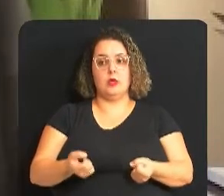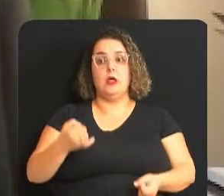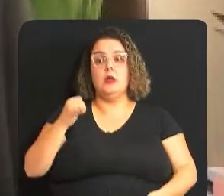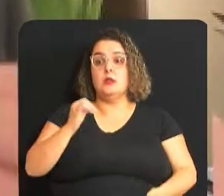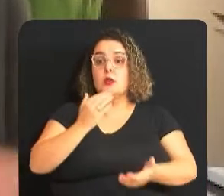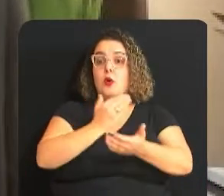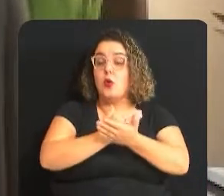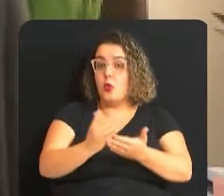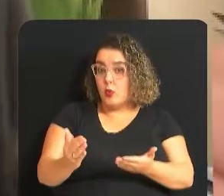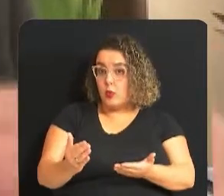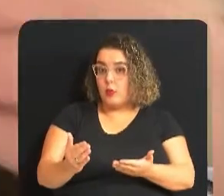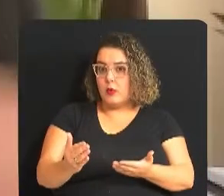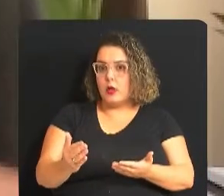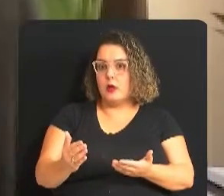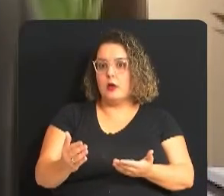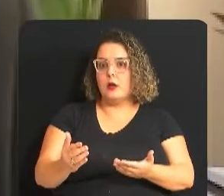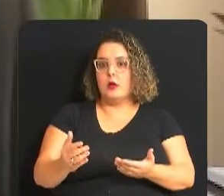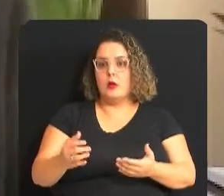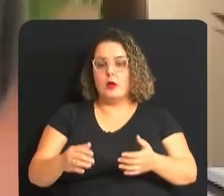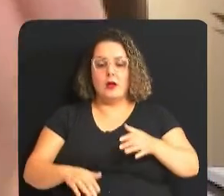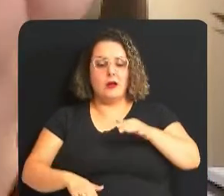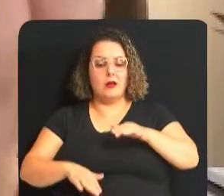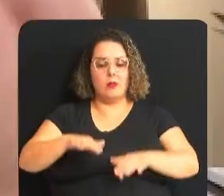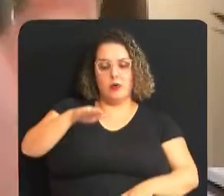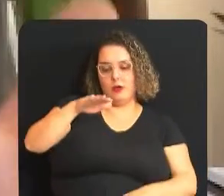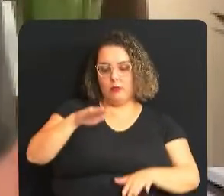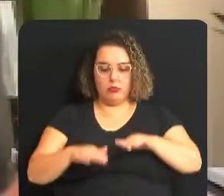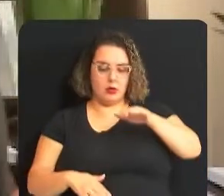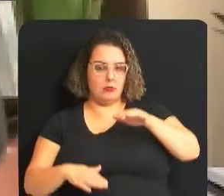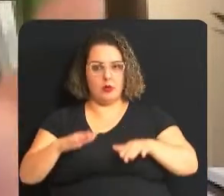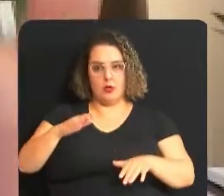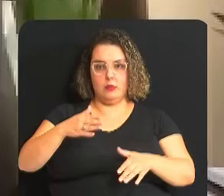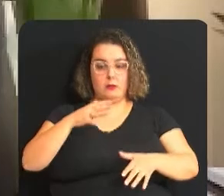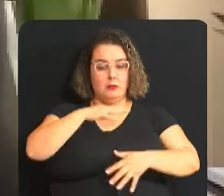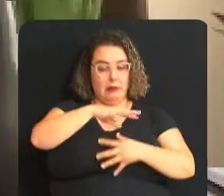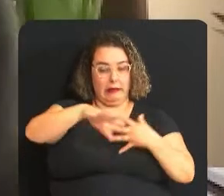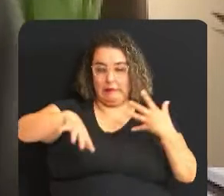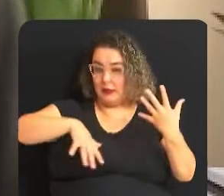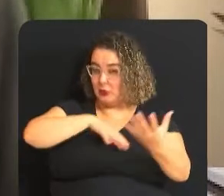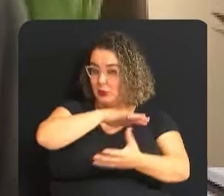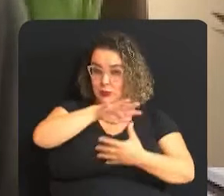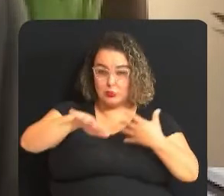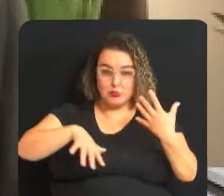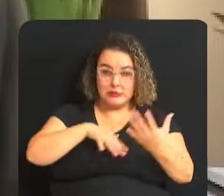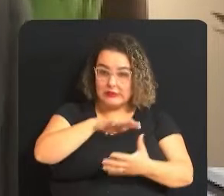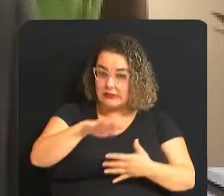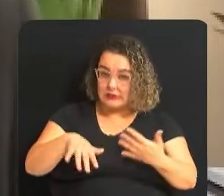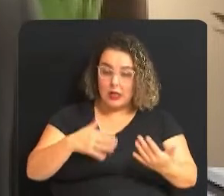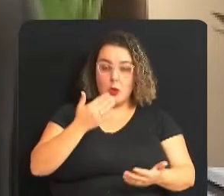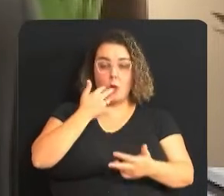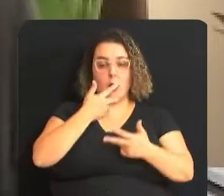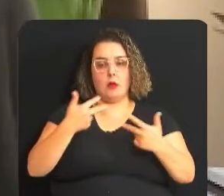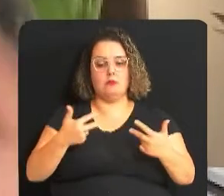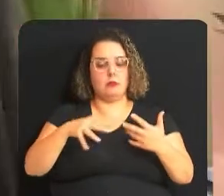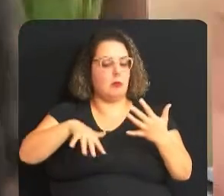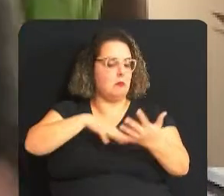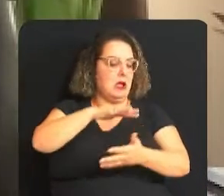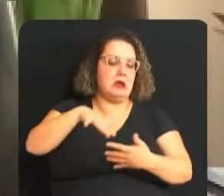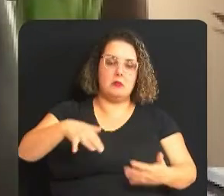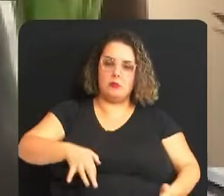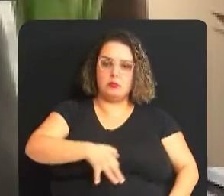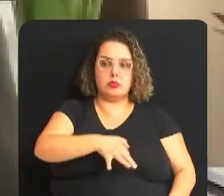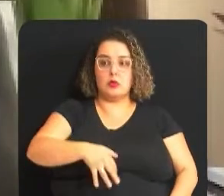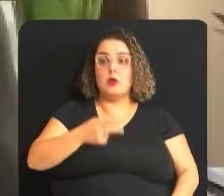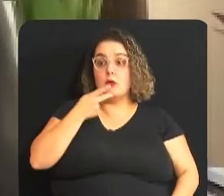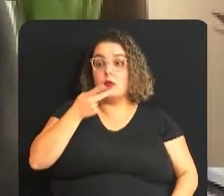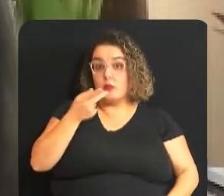começo o tempo todo a desequilibrar a balança do alimento, eu bagunço meu intestino. Eu falei do carro